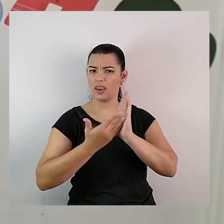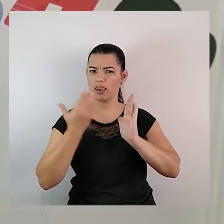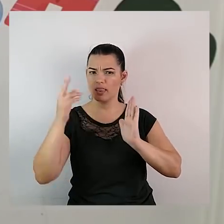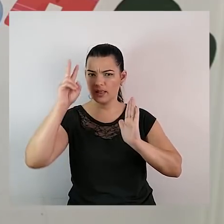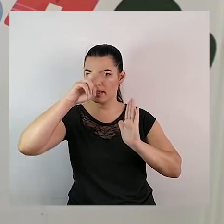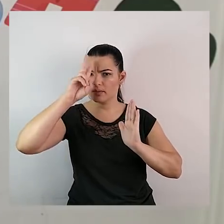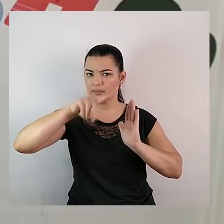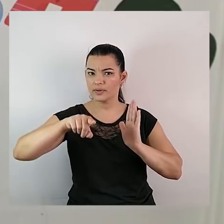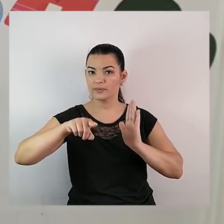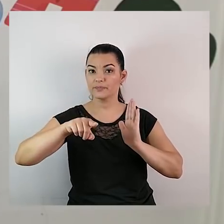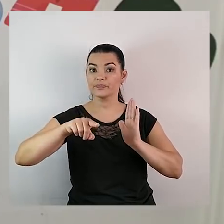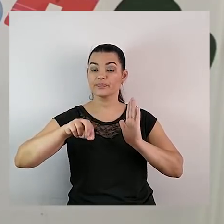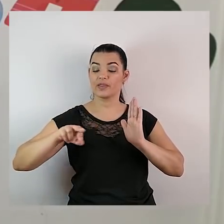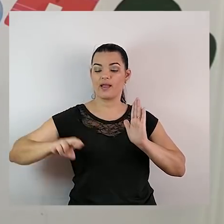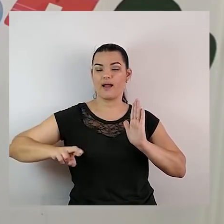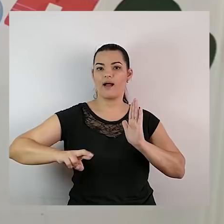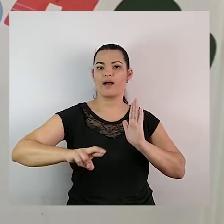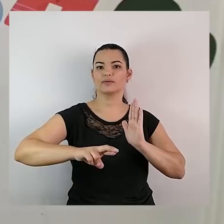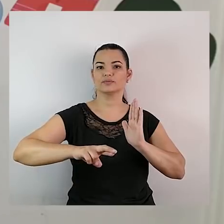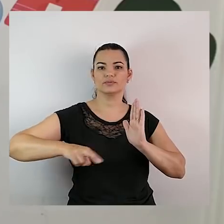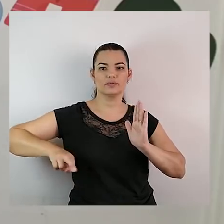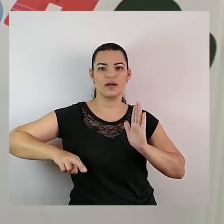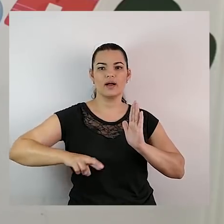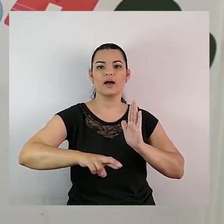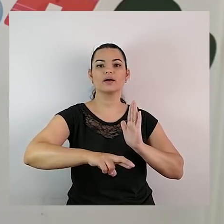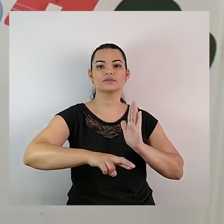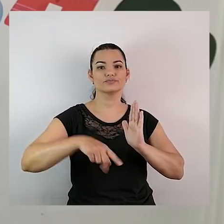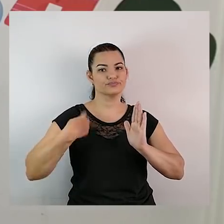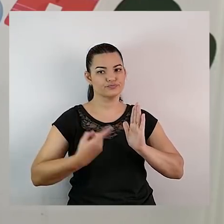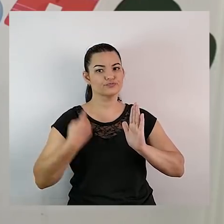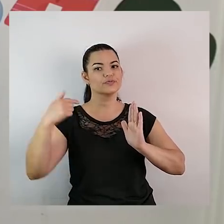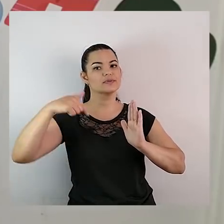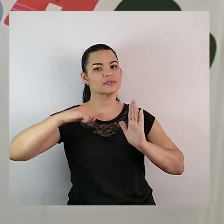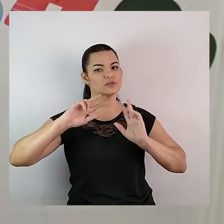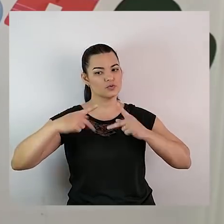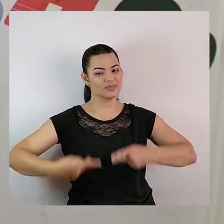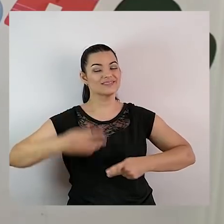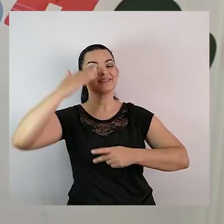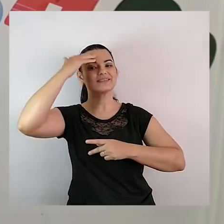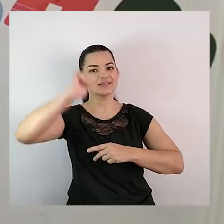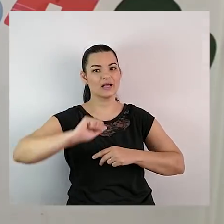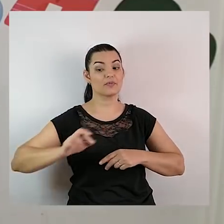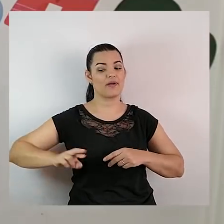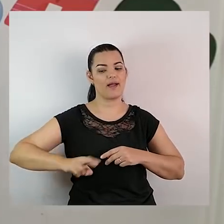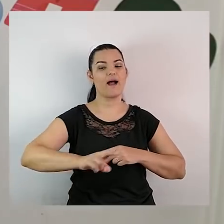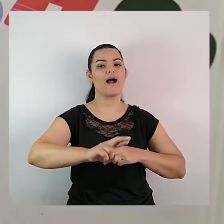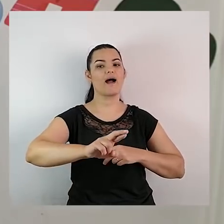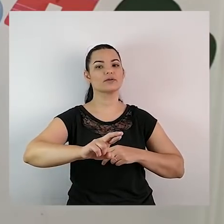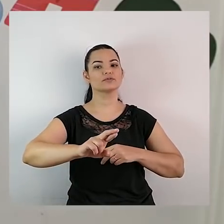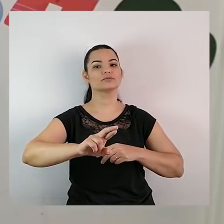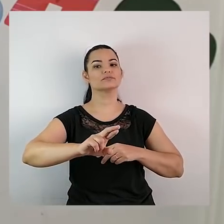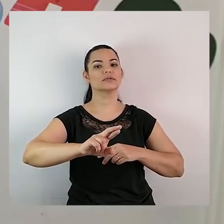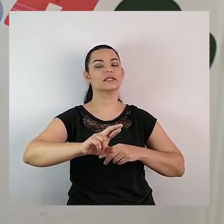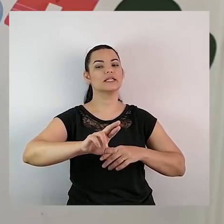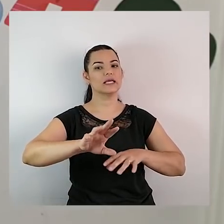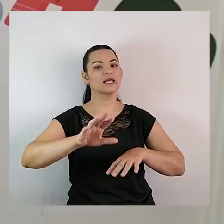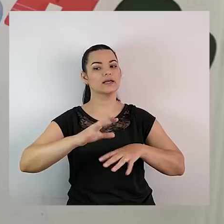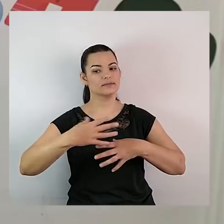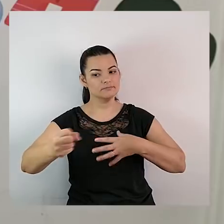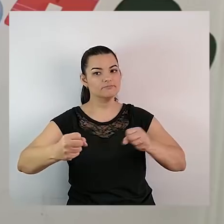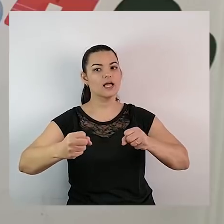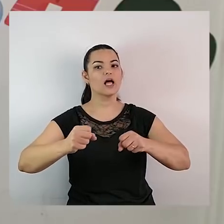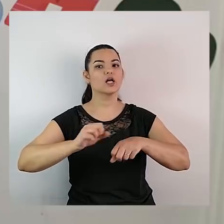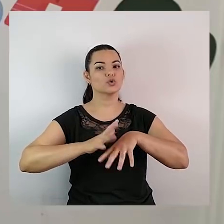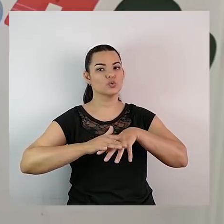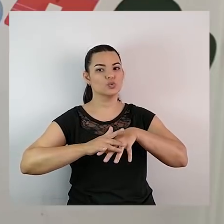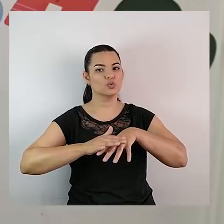E nós sabemos que o rato, ele está associado a algumas doenças bem graves, mas que o nosso